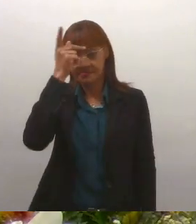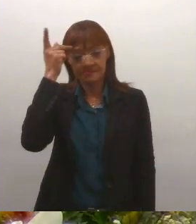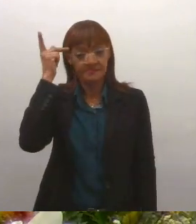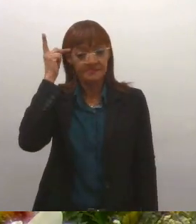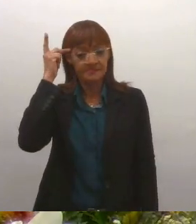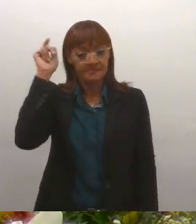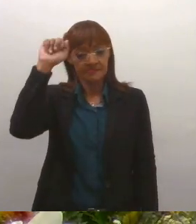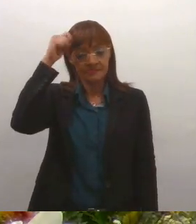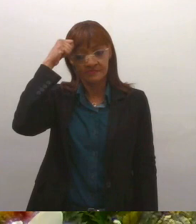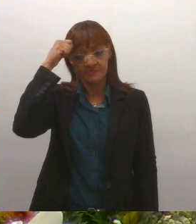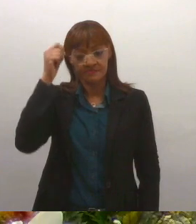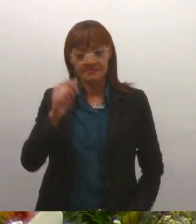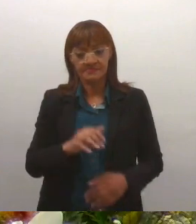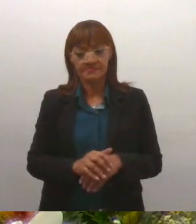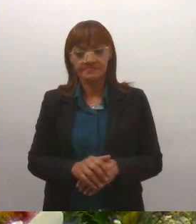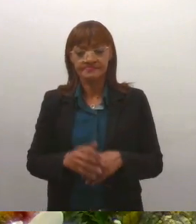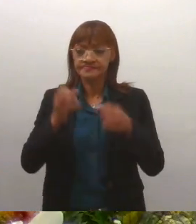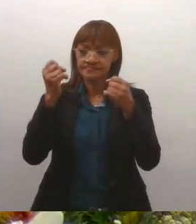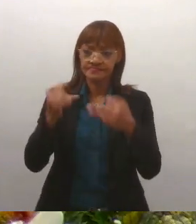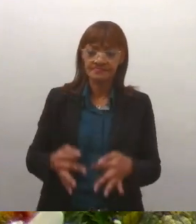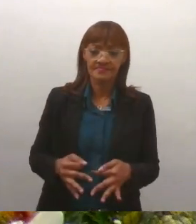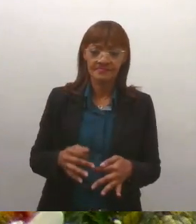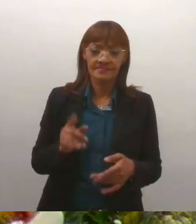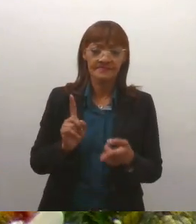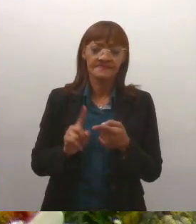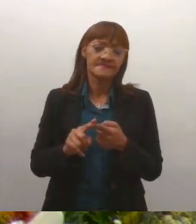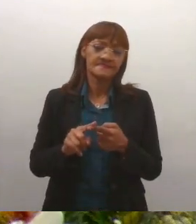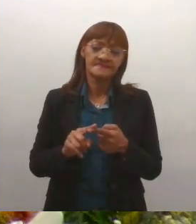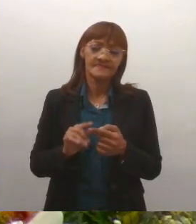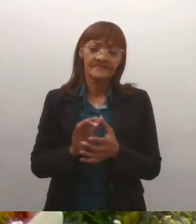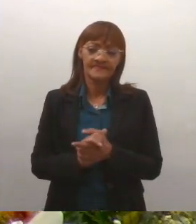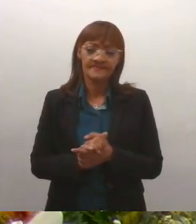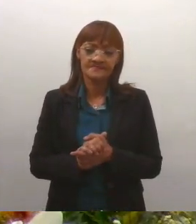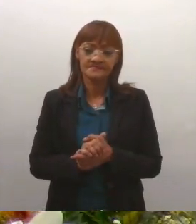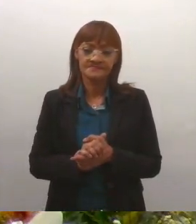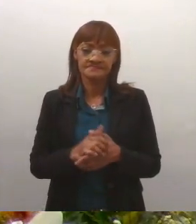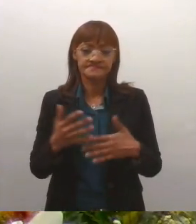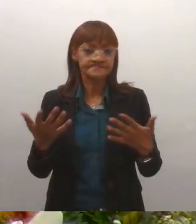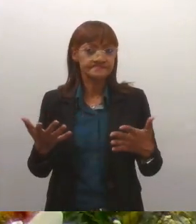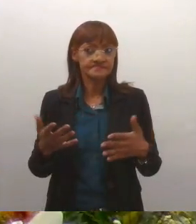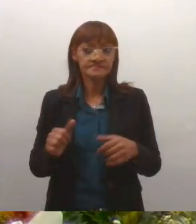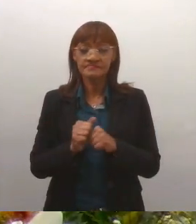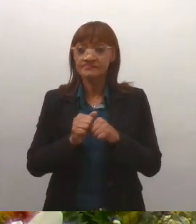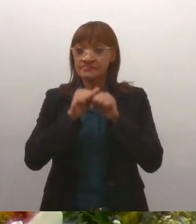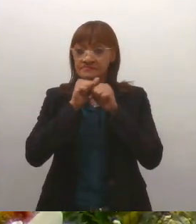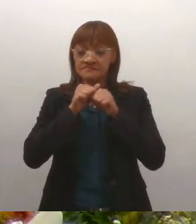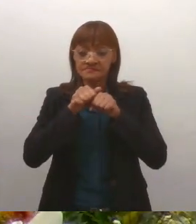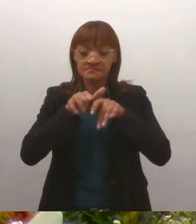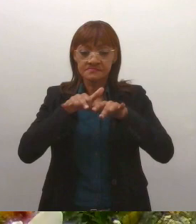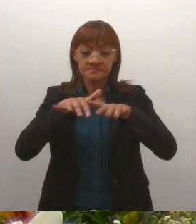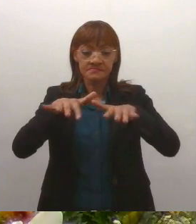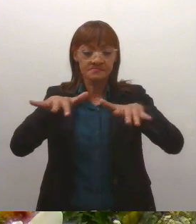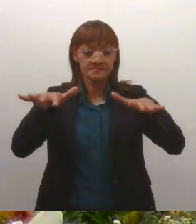momento, e foi algo que teve uma repercussão muito grande em todo o país.